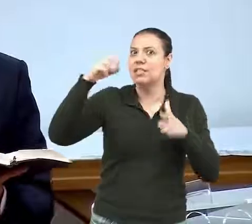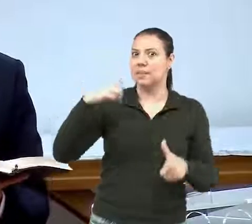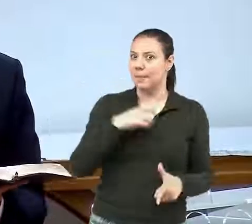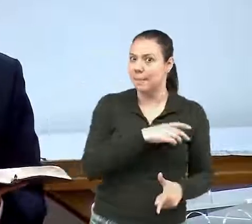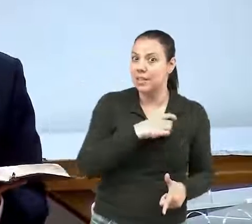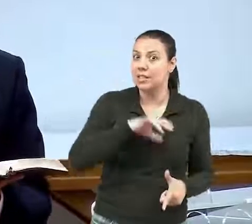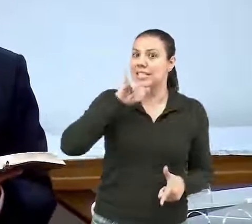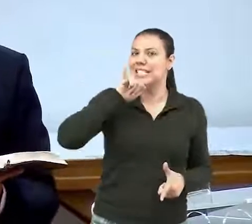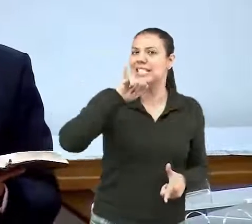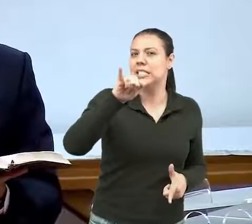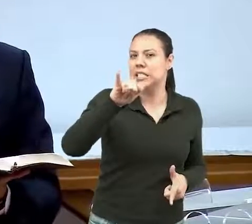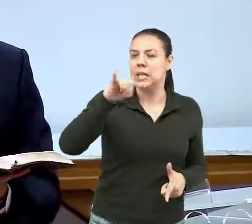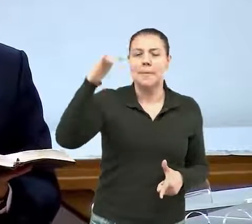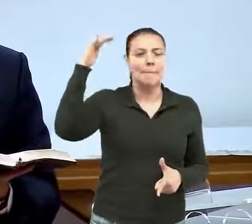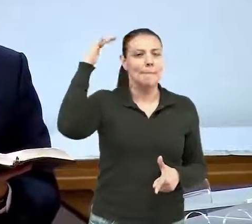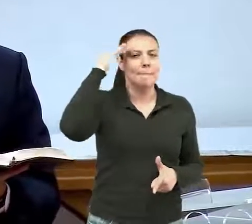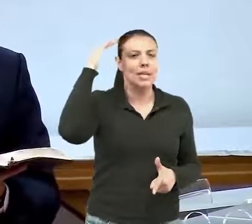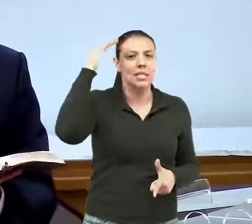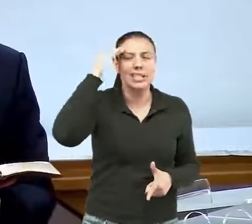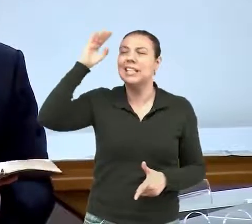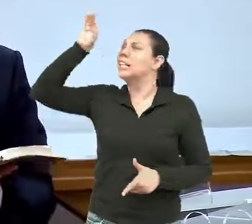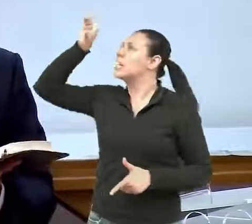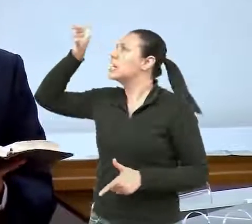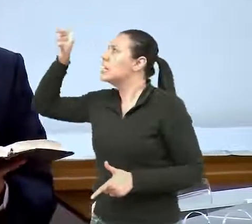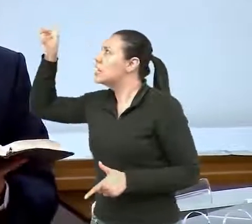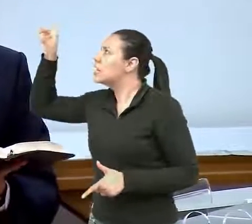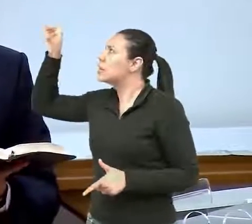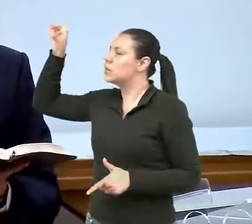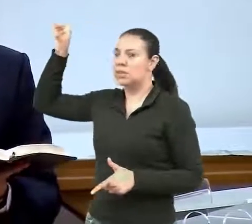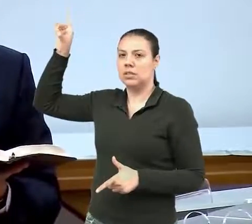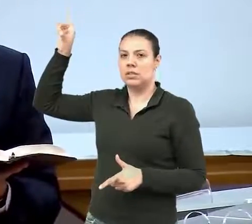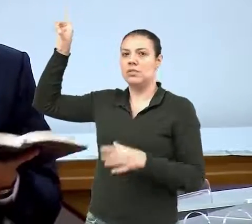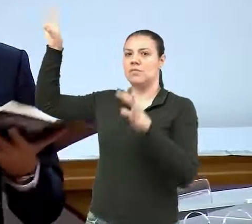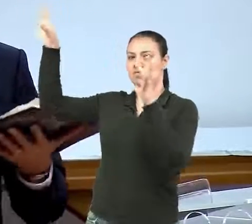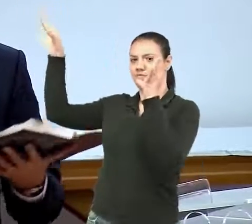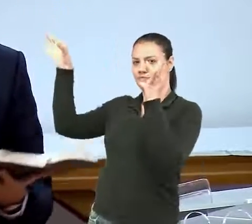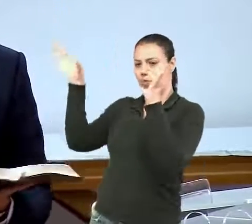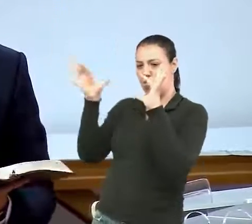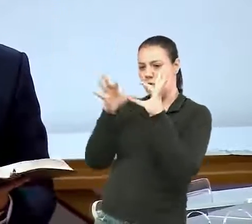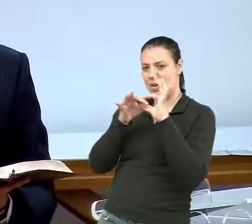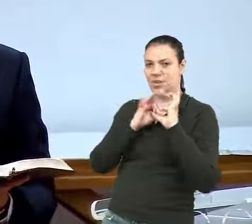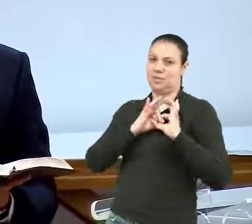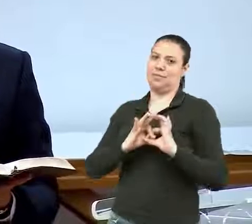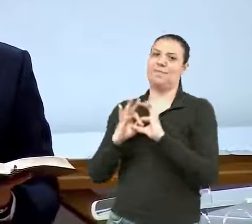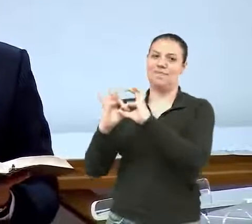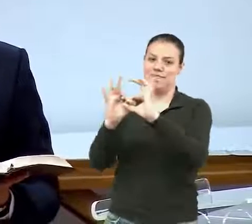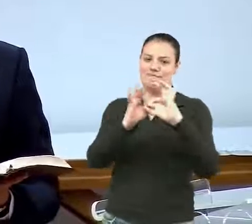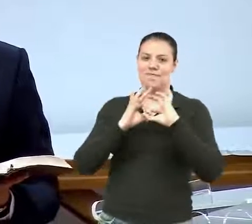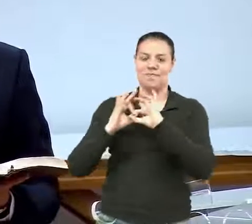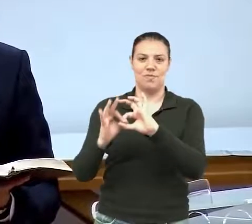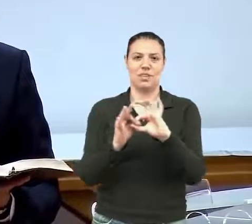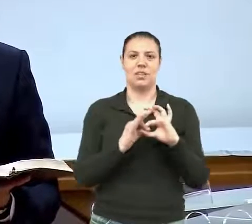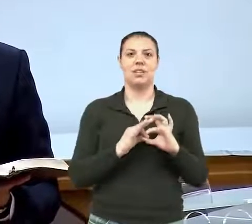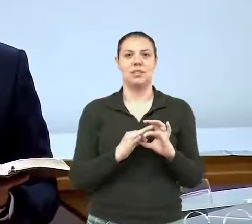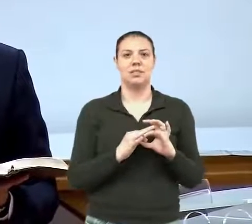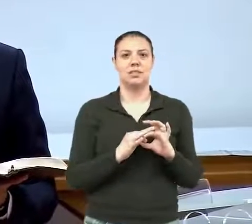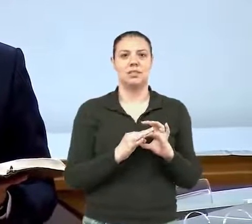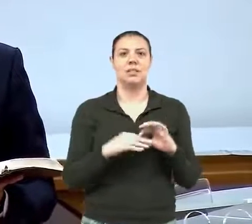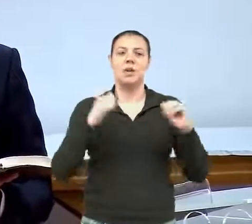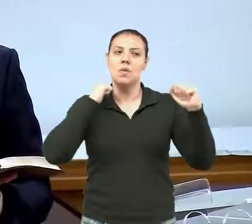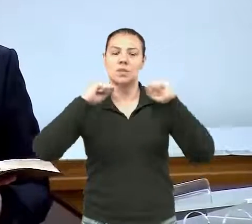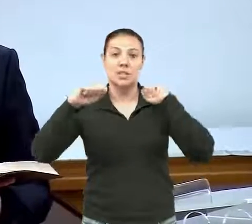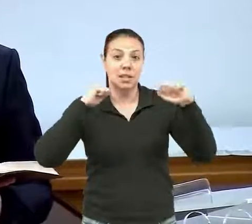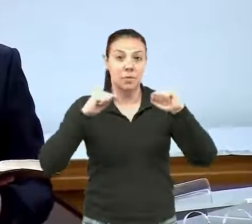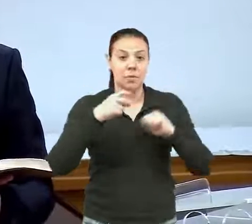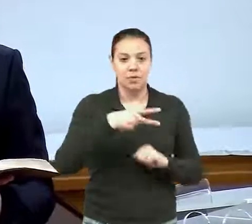temos consciência de que o Deus Todo-Poderoso está conosco. Foi isso que Davi disse no Salmo 23: